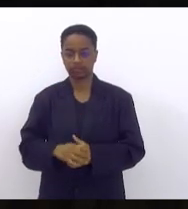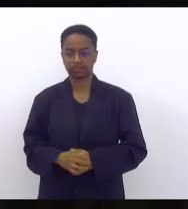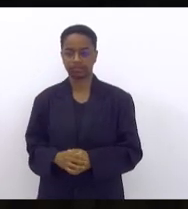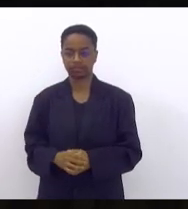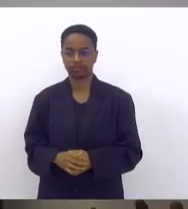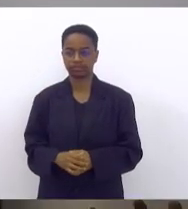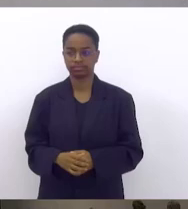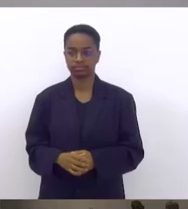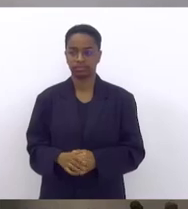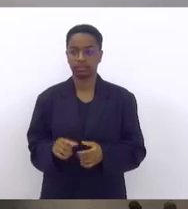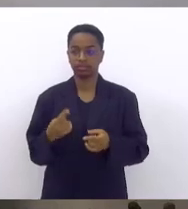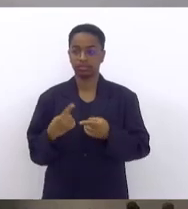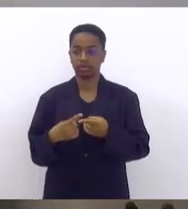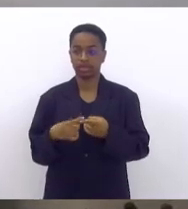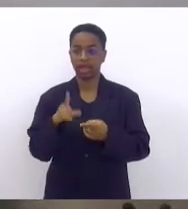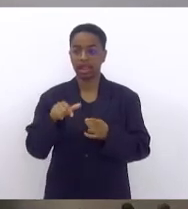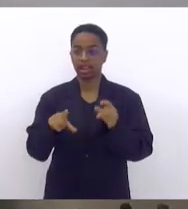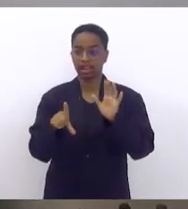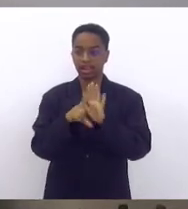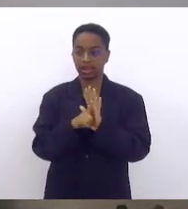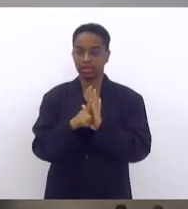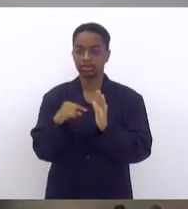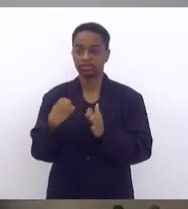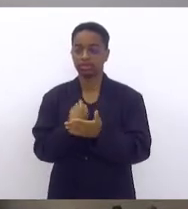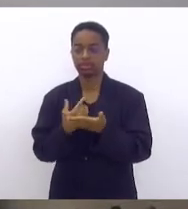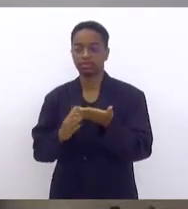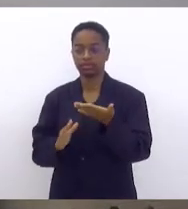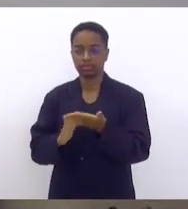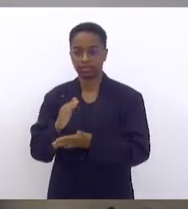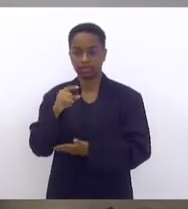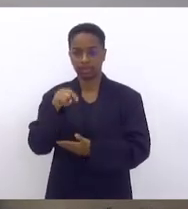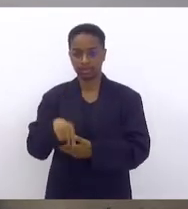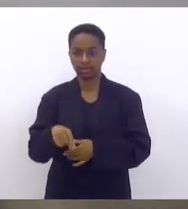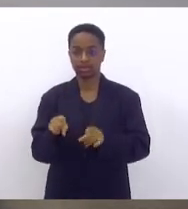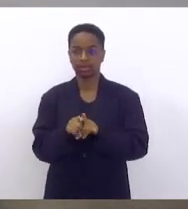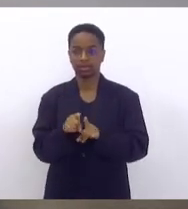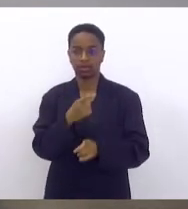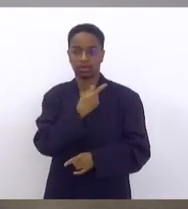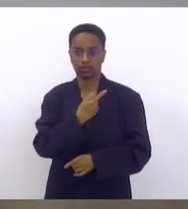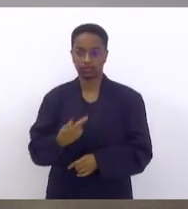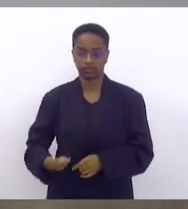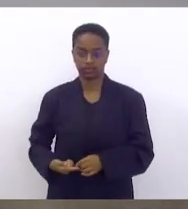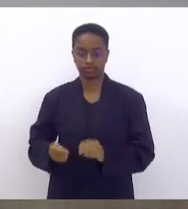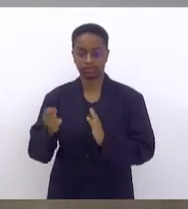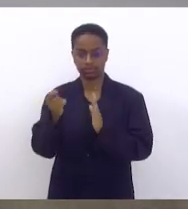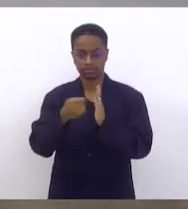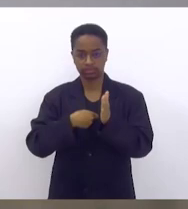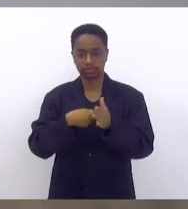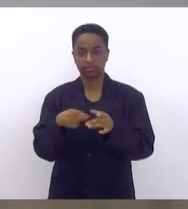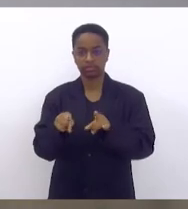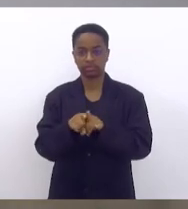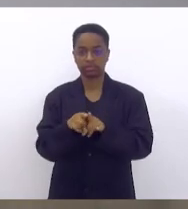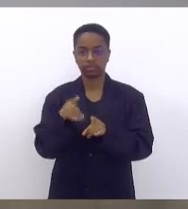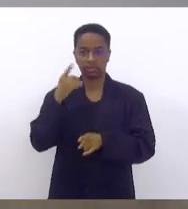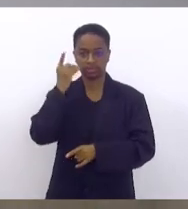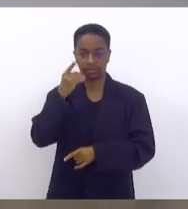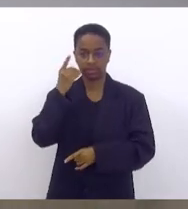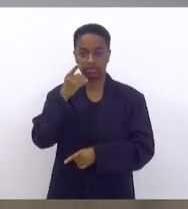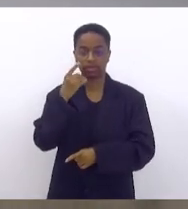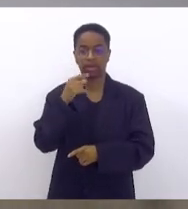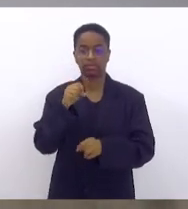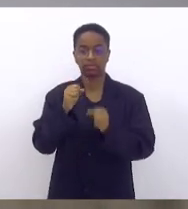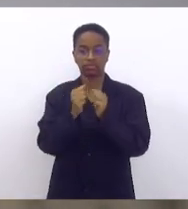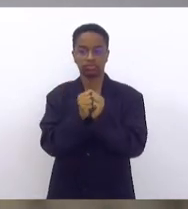a gente está falando de uma lei que foi aprovada aqui no plenário, que foi sancionada pelo governador, o próprio deputado que está aqui ao meu lado, autor da lei,